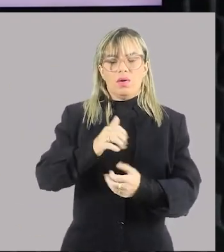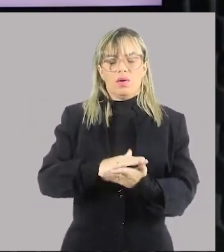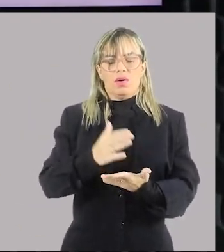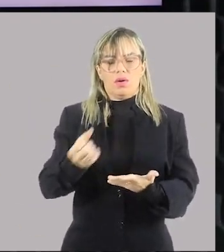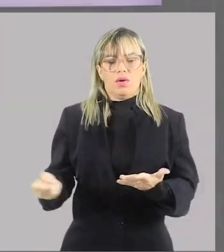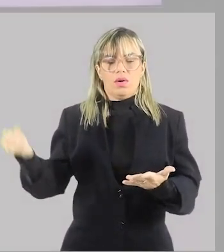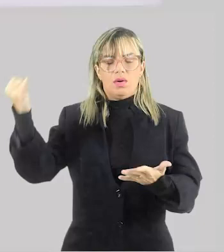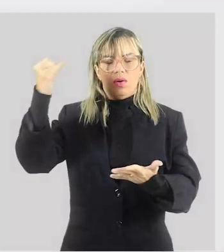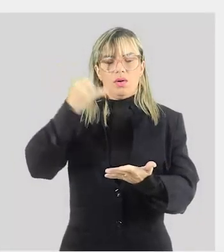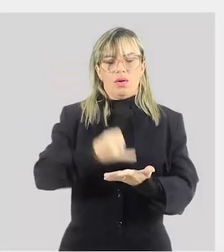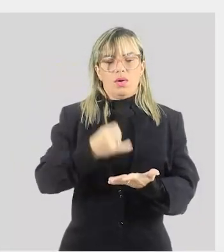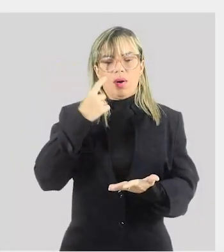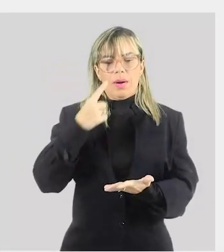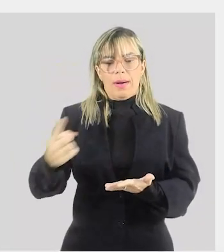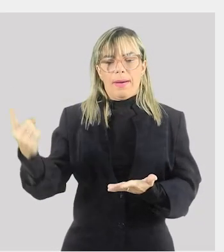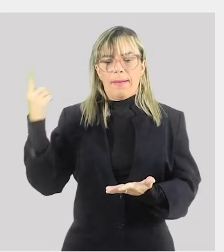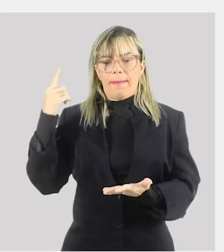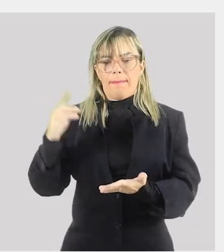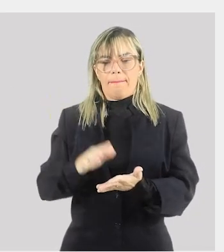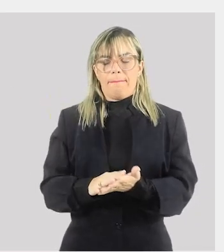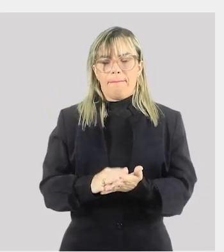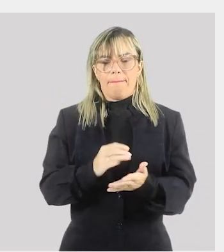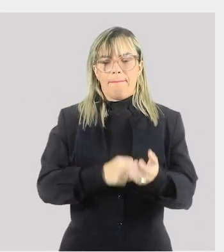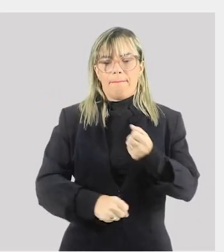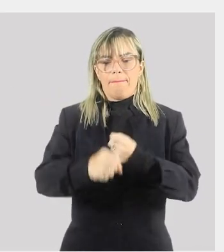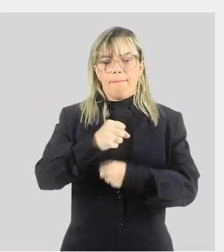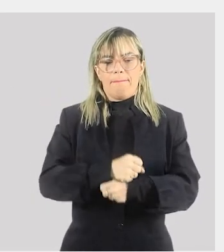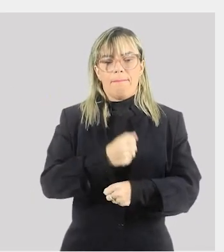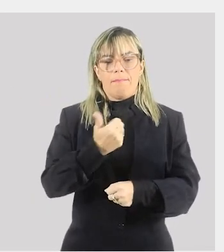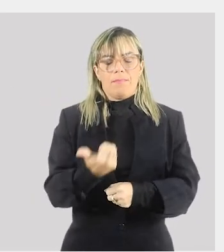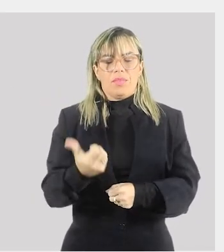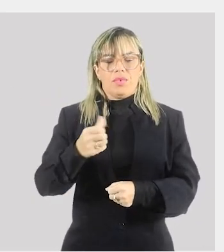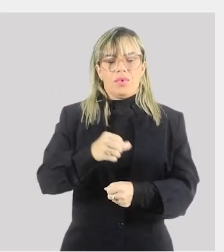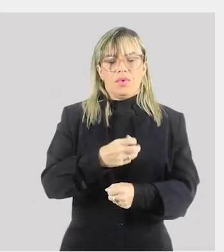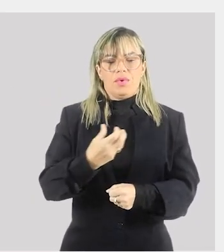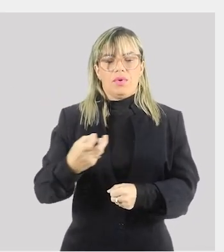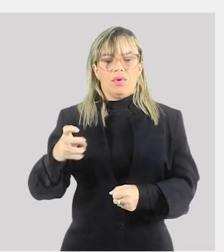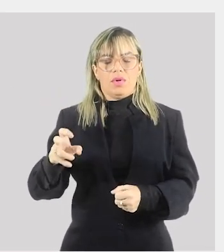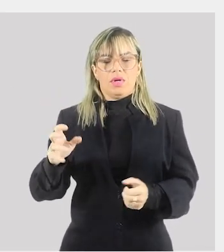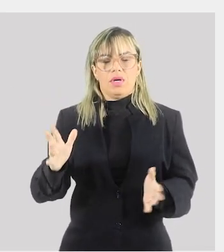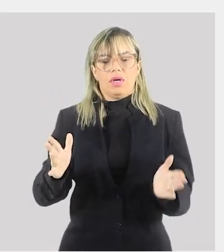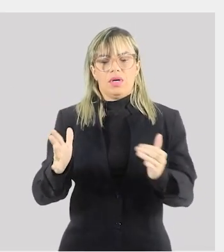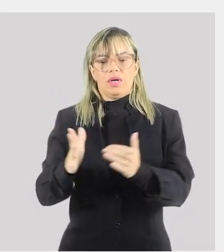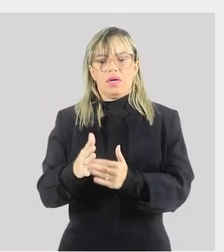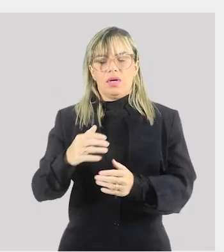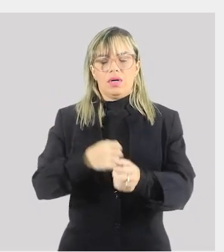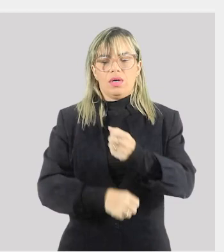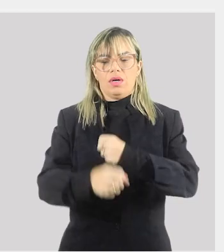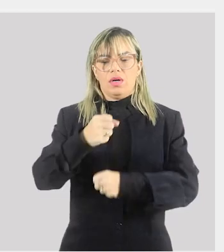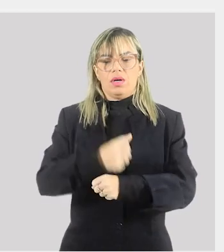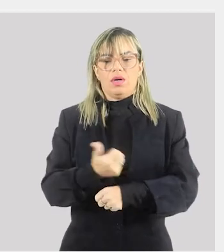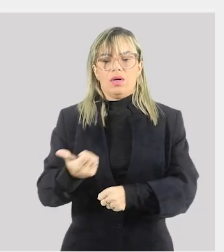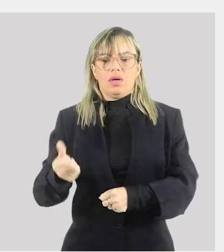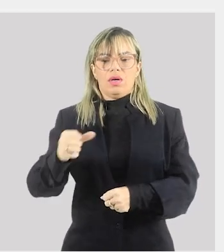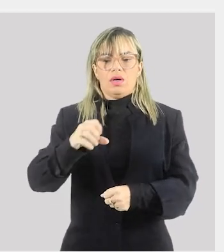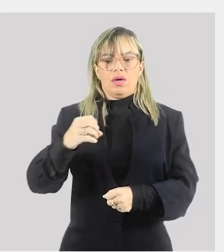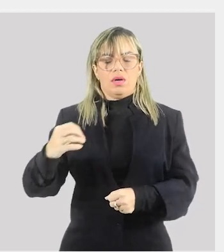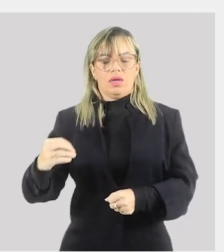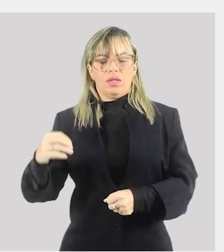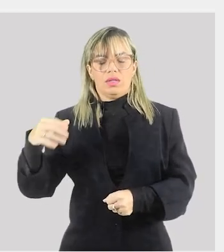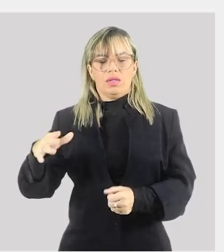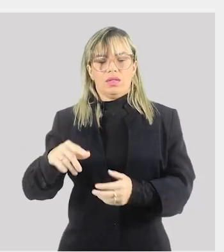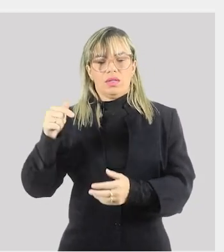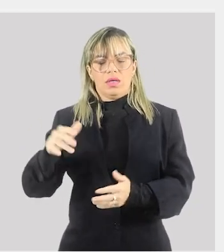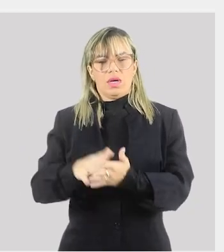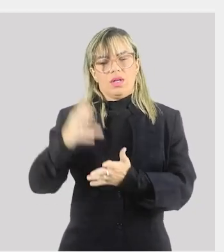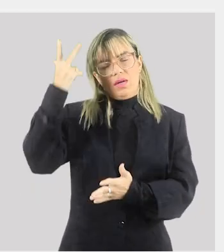importações, que engloba aí, né, de 45 a 80, é mais comum na política de Getúlio Vargas. Momentos de